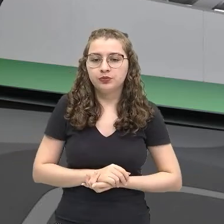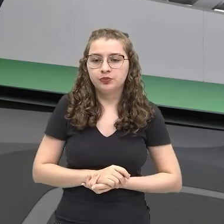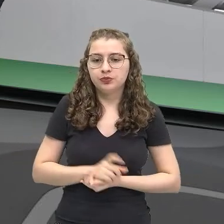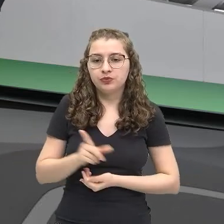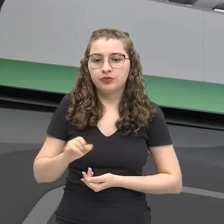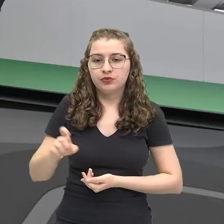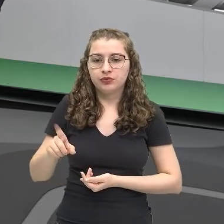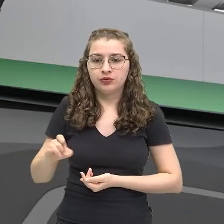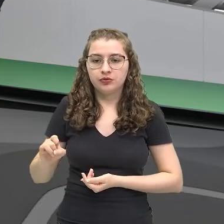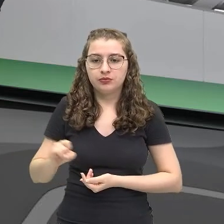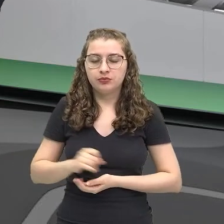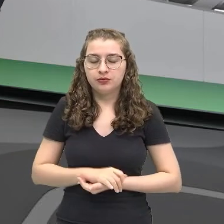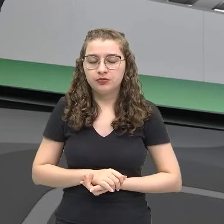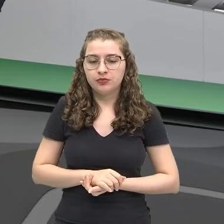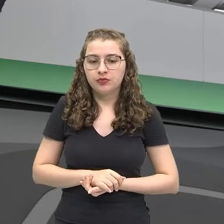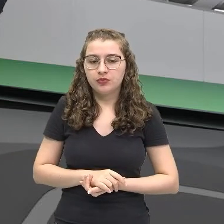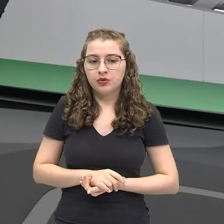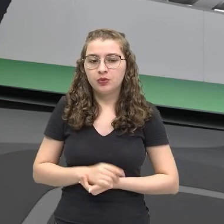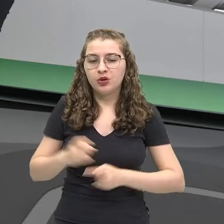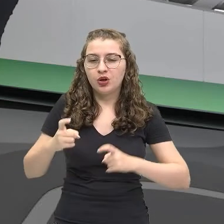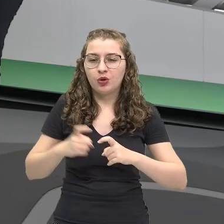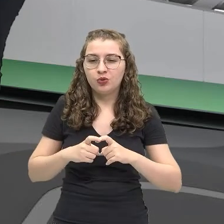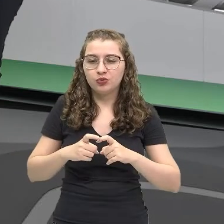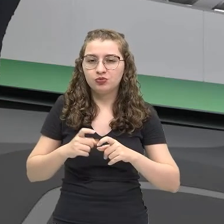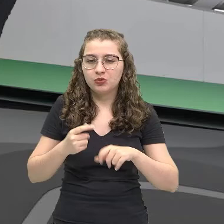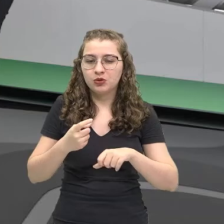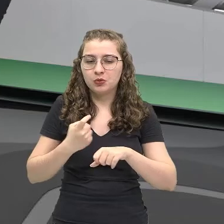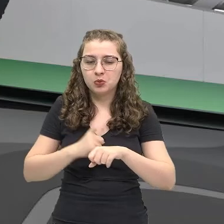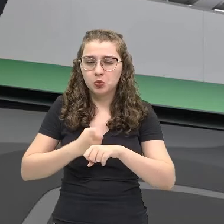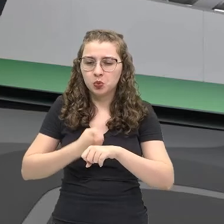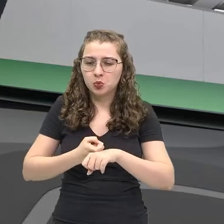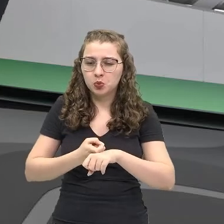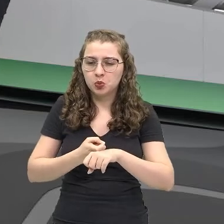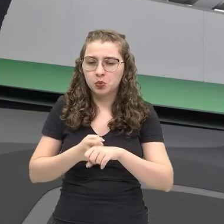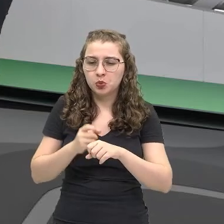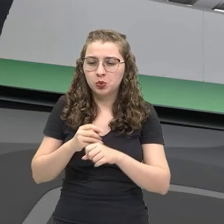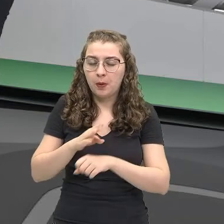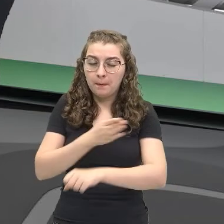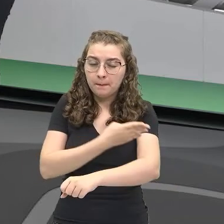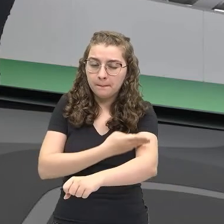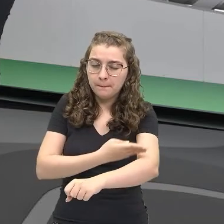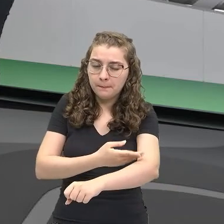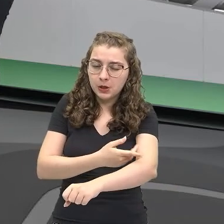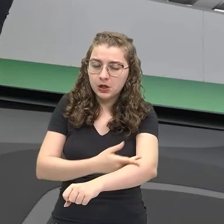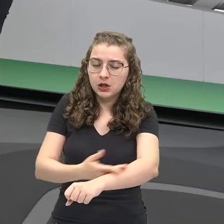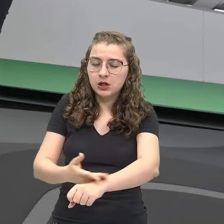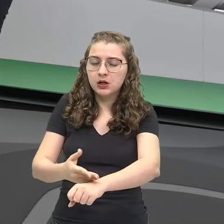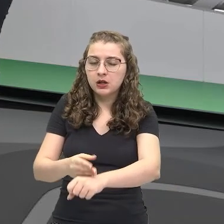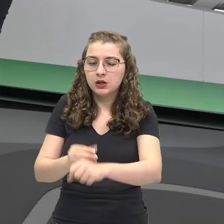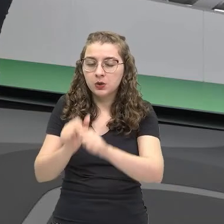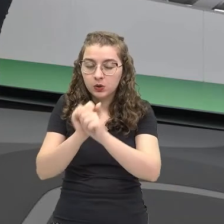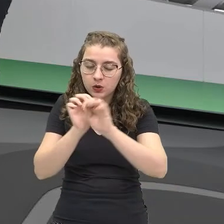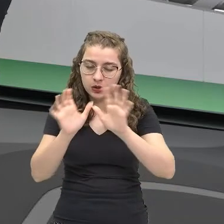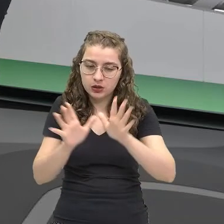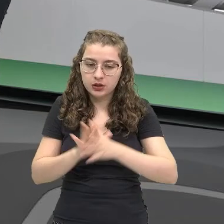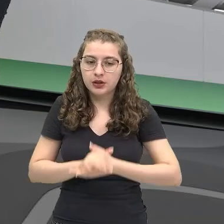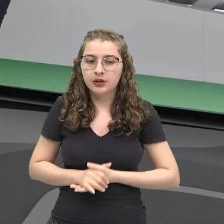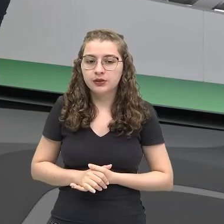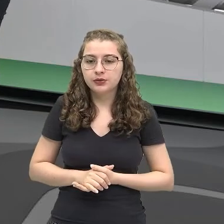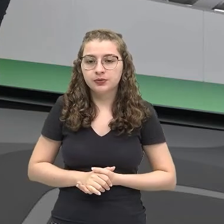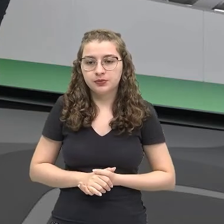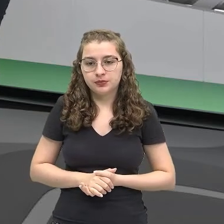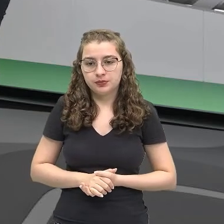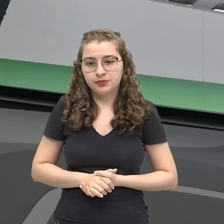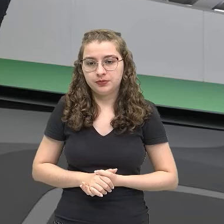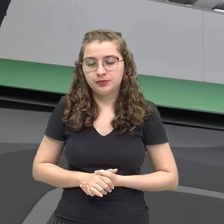a ureia é um sólido branco, cristalino, e a gente consegue liberar através